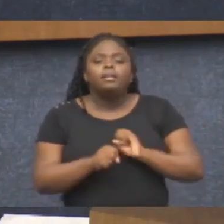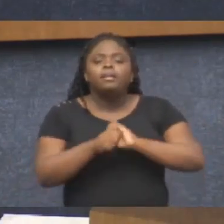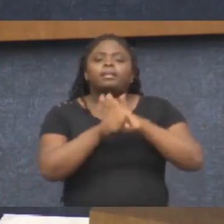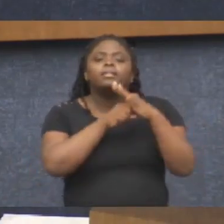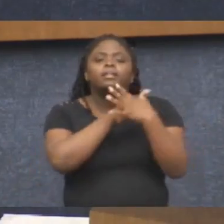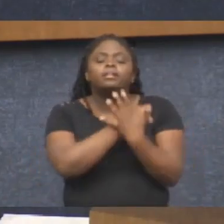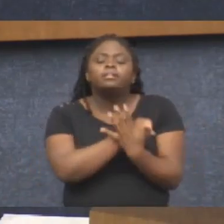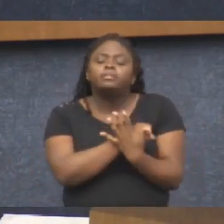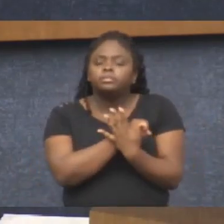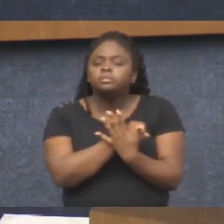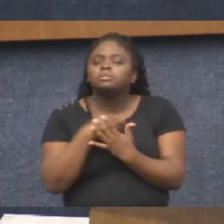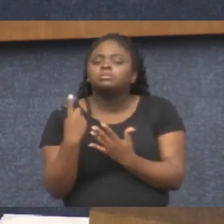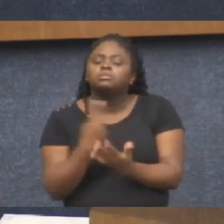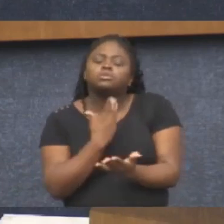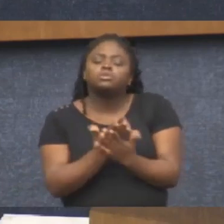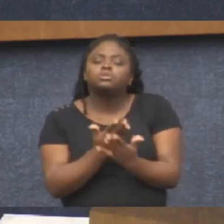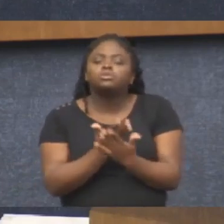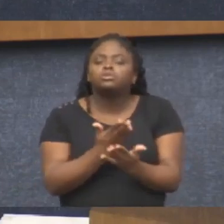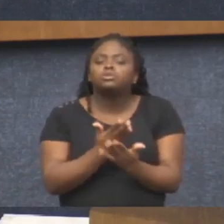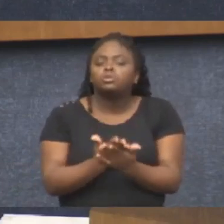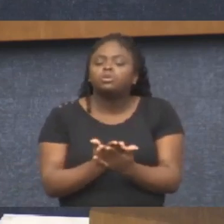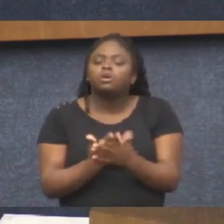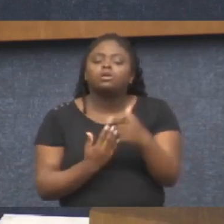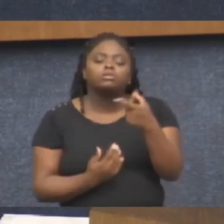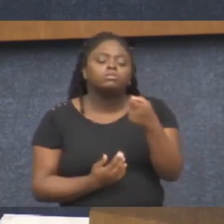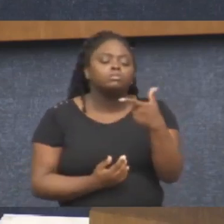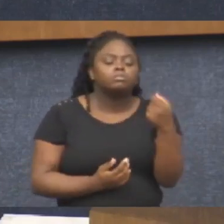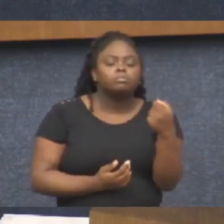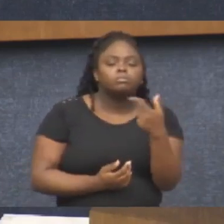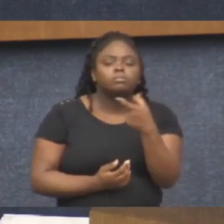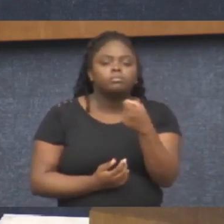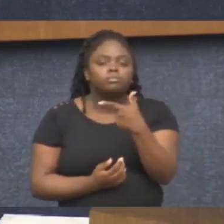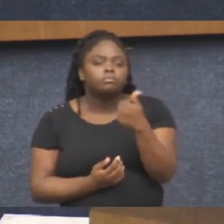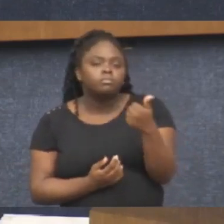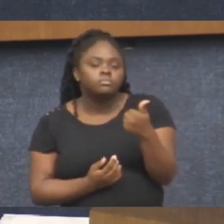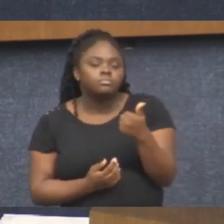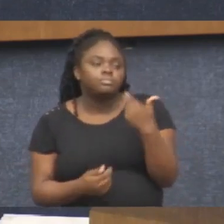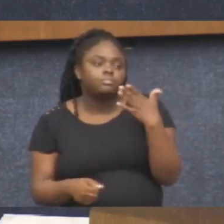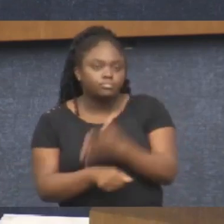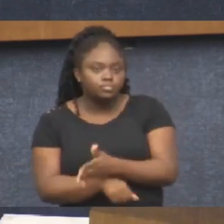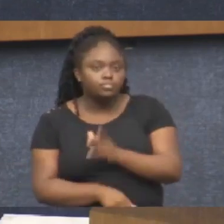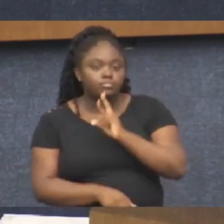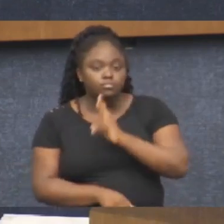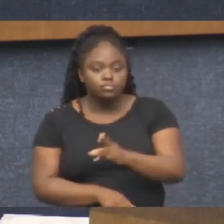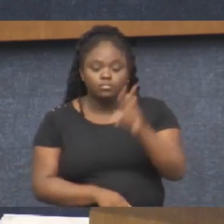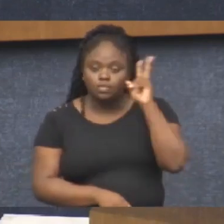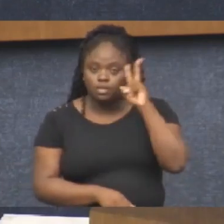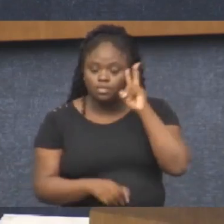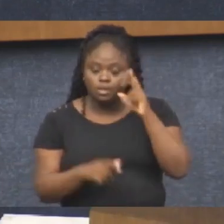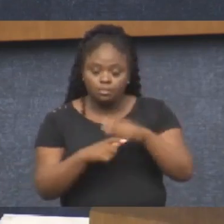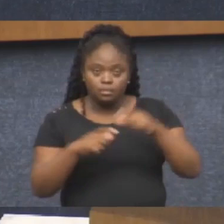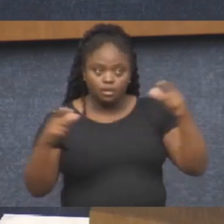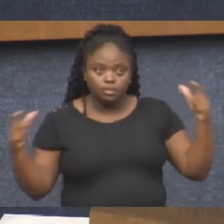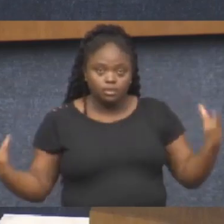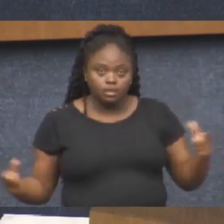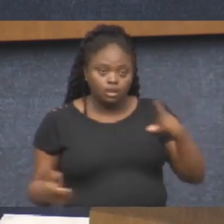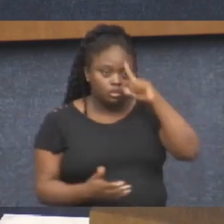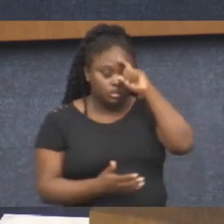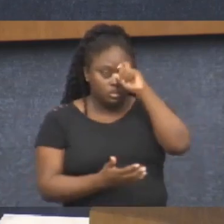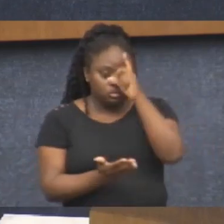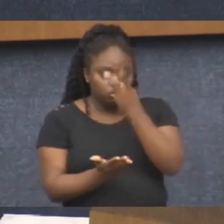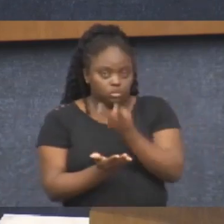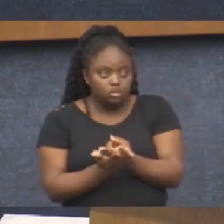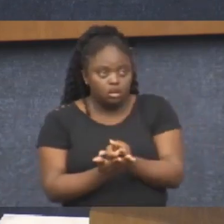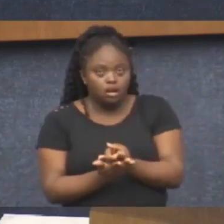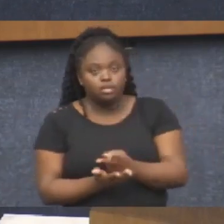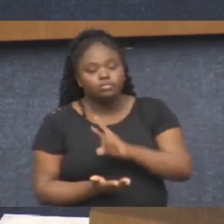já que a gente estudou o período de 2020 e 2021, ele interferiu nesse resultado? Vamos lembrar que a maioria das internações gerais, né, não